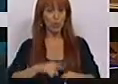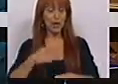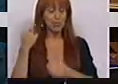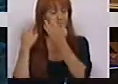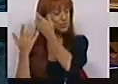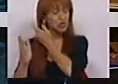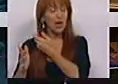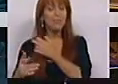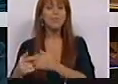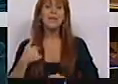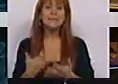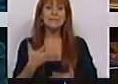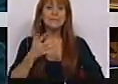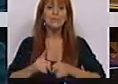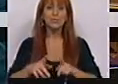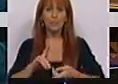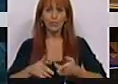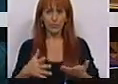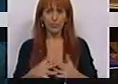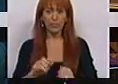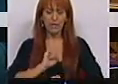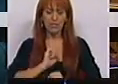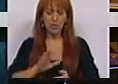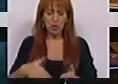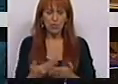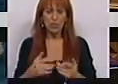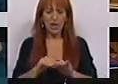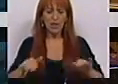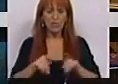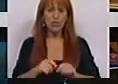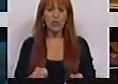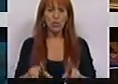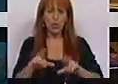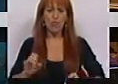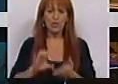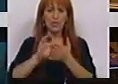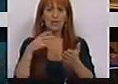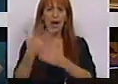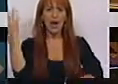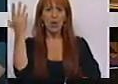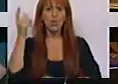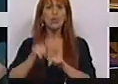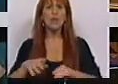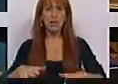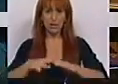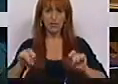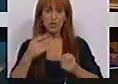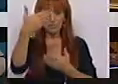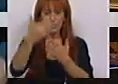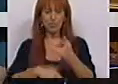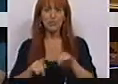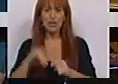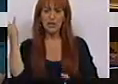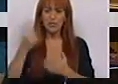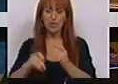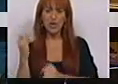tempo só para salientar aquilo que é a nossa proposta ao nível de um novo financiamento para a cultura, ao nível da Declaração de